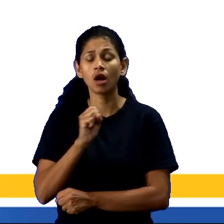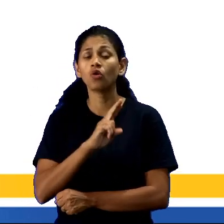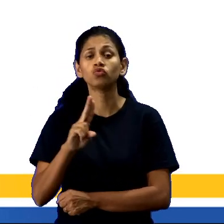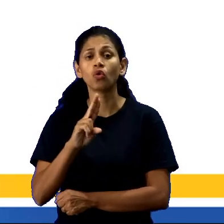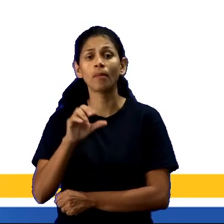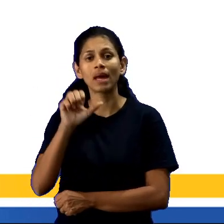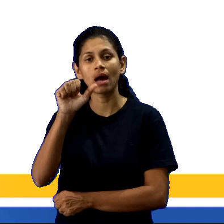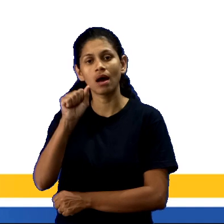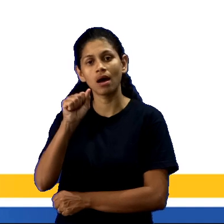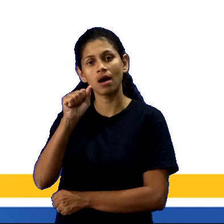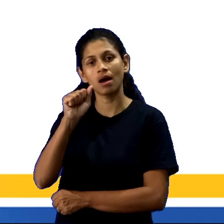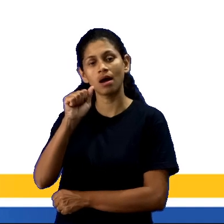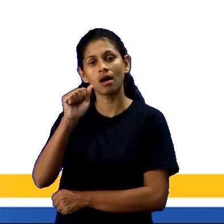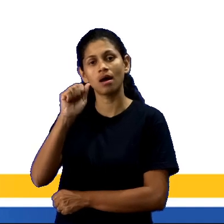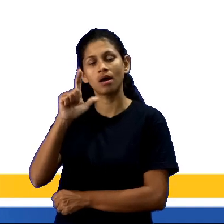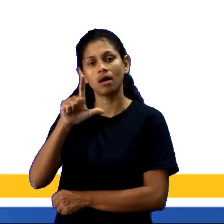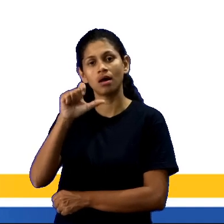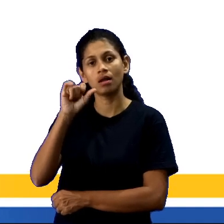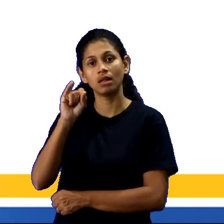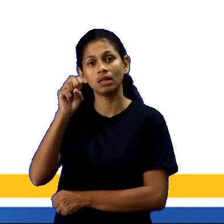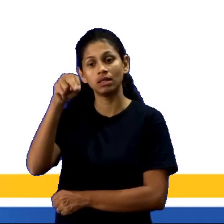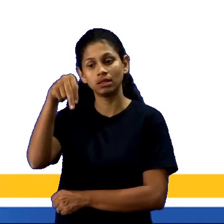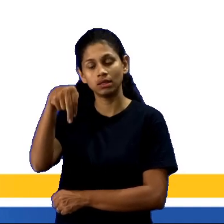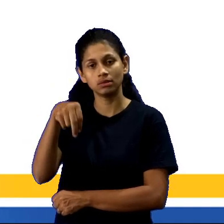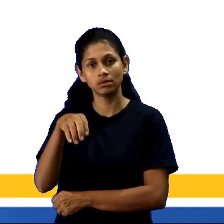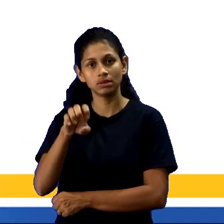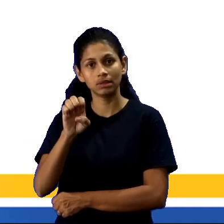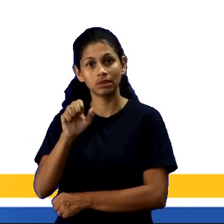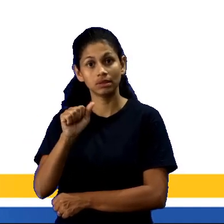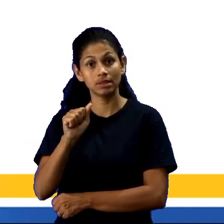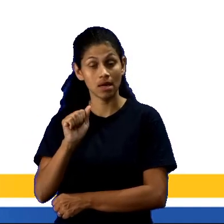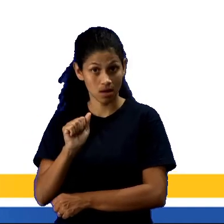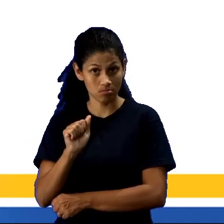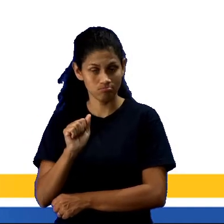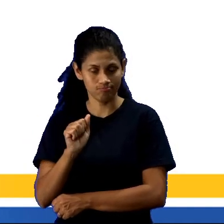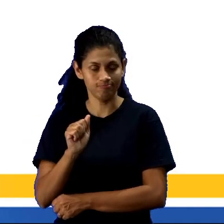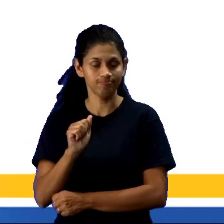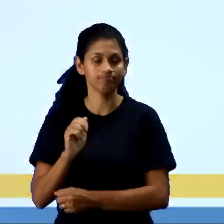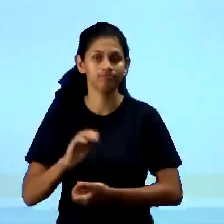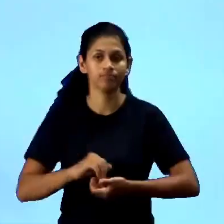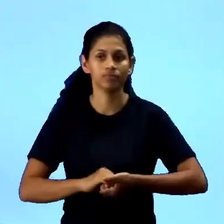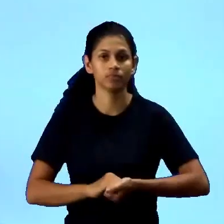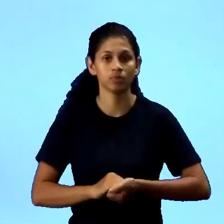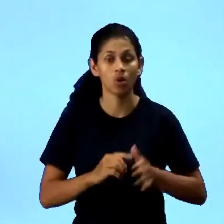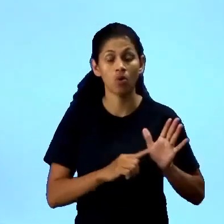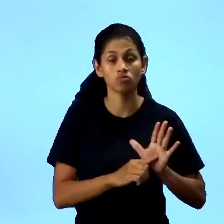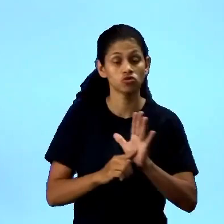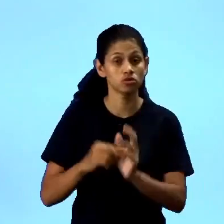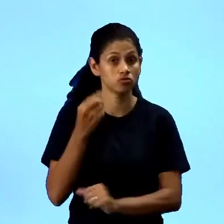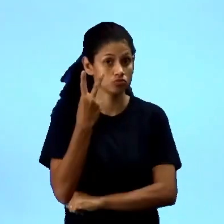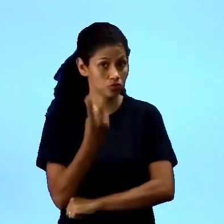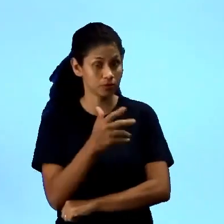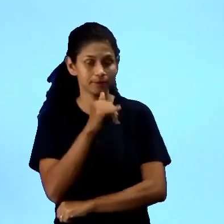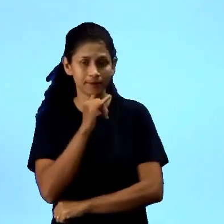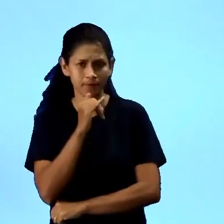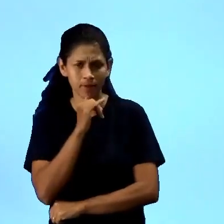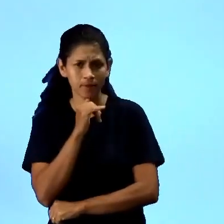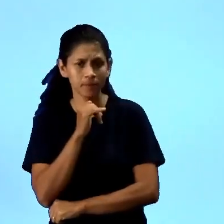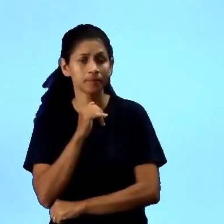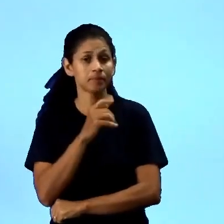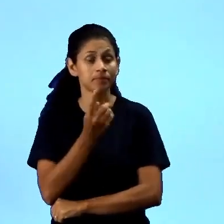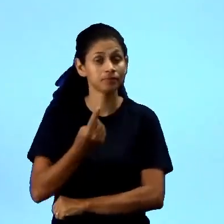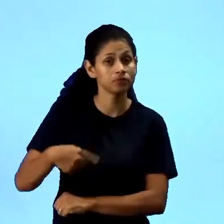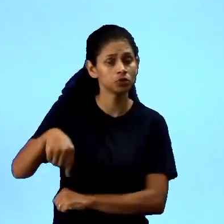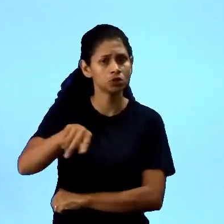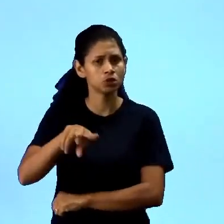são discriminadas por letras, tá bom? Então, mostrei aí para vocês dois exemplos para vocês